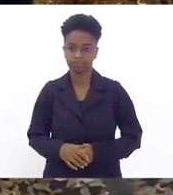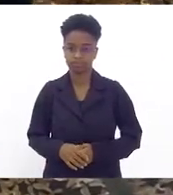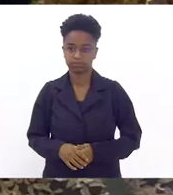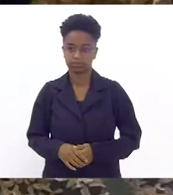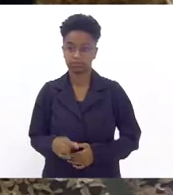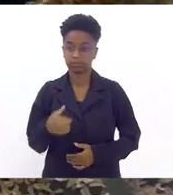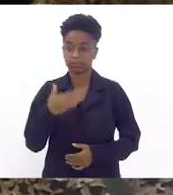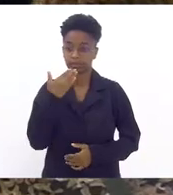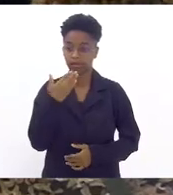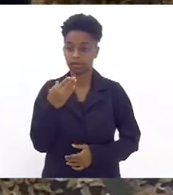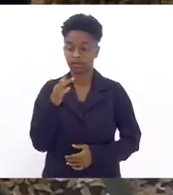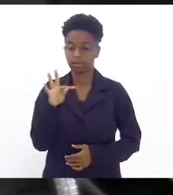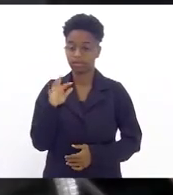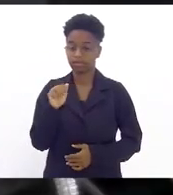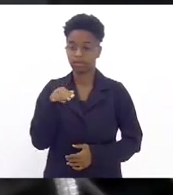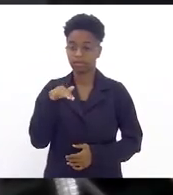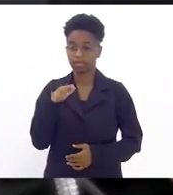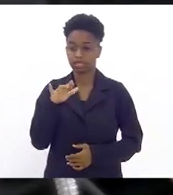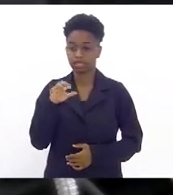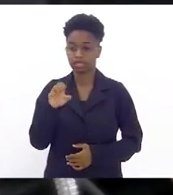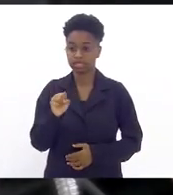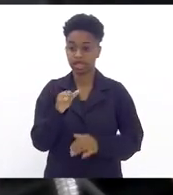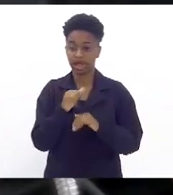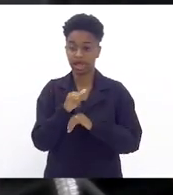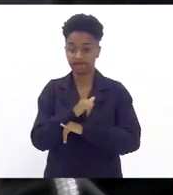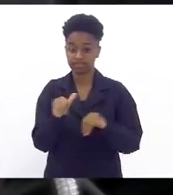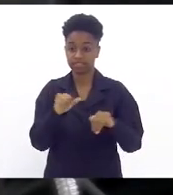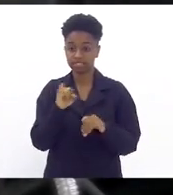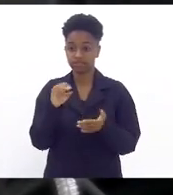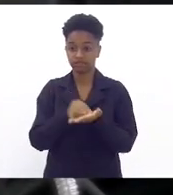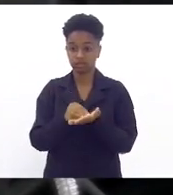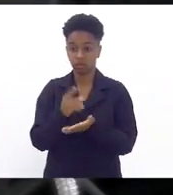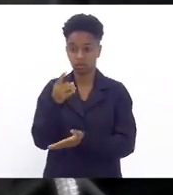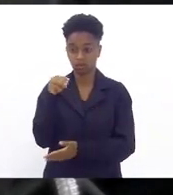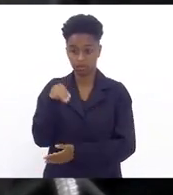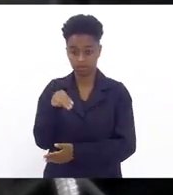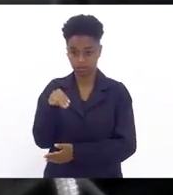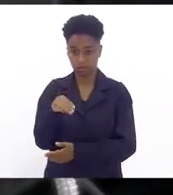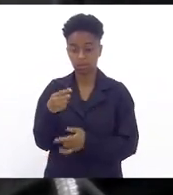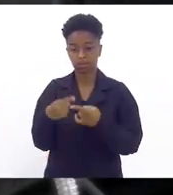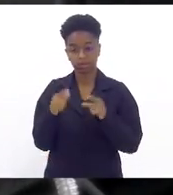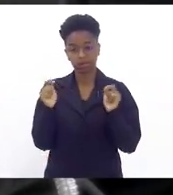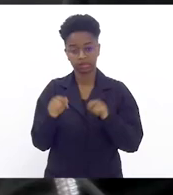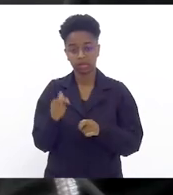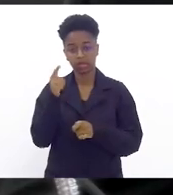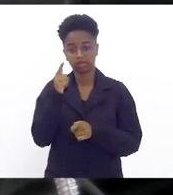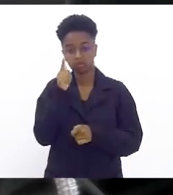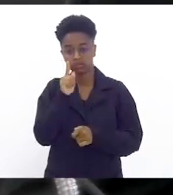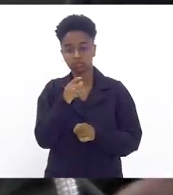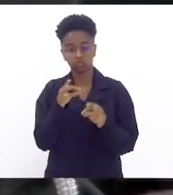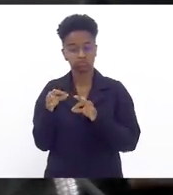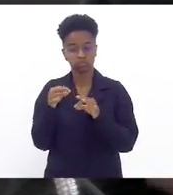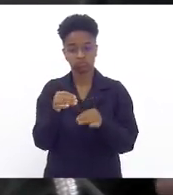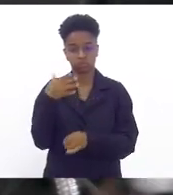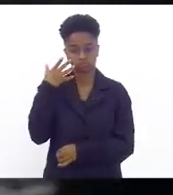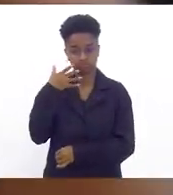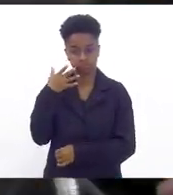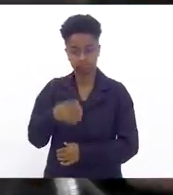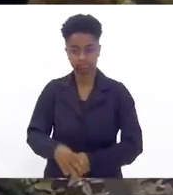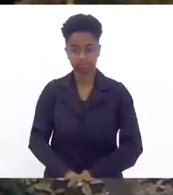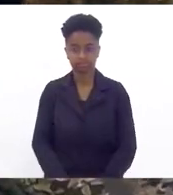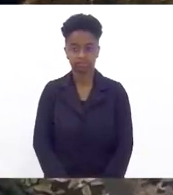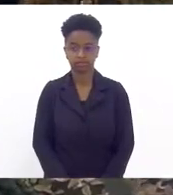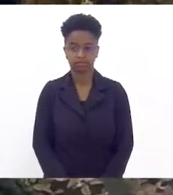pedir para Tamires avisar quando tiver faltando um minuto para a gente conseguir garantir a fala de todo mundo